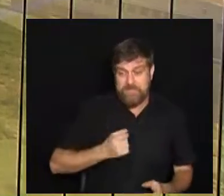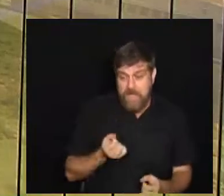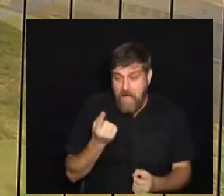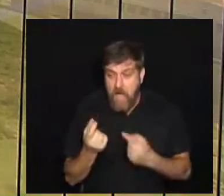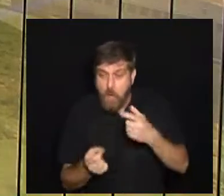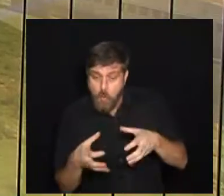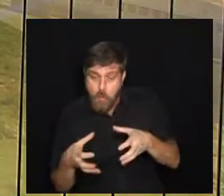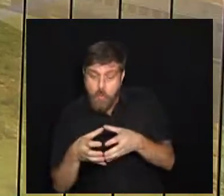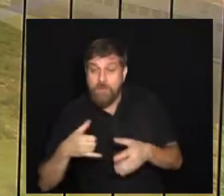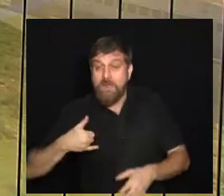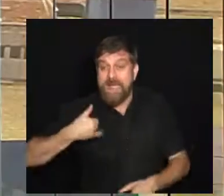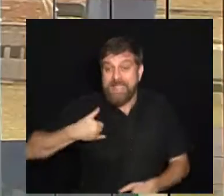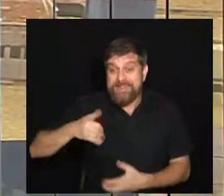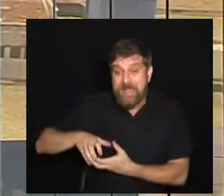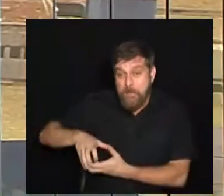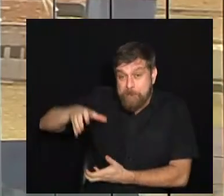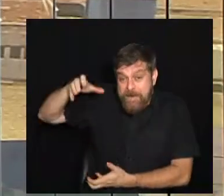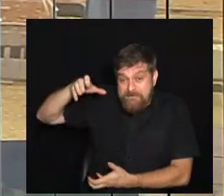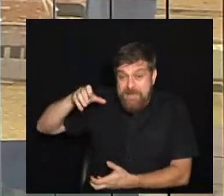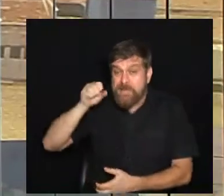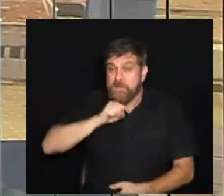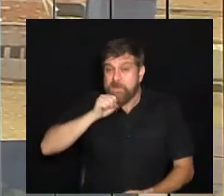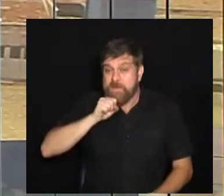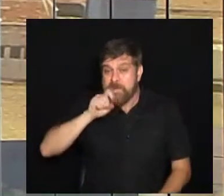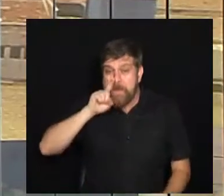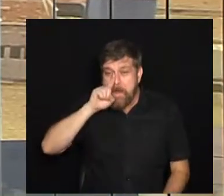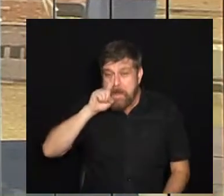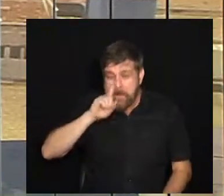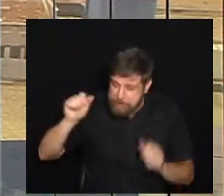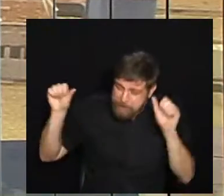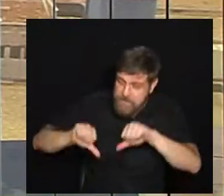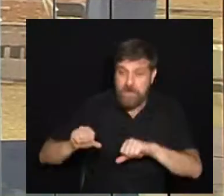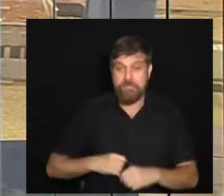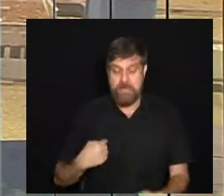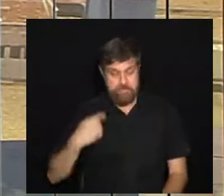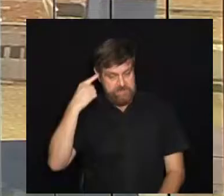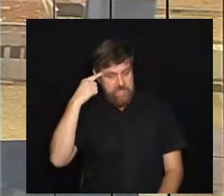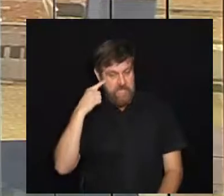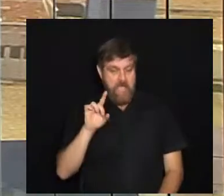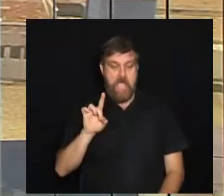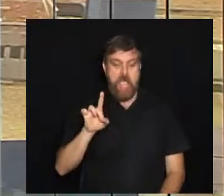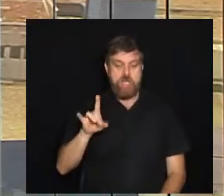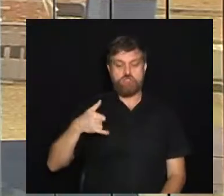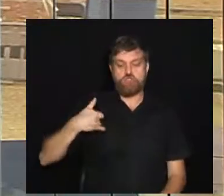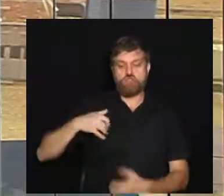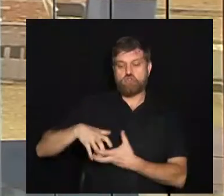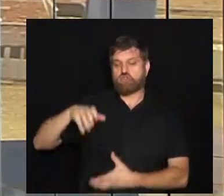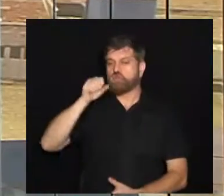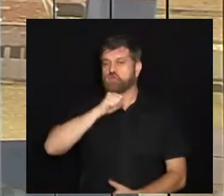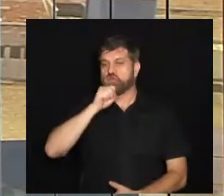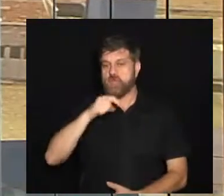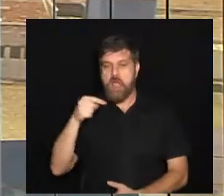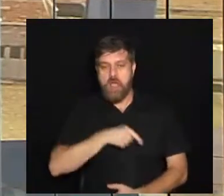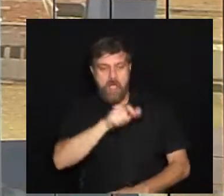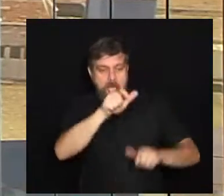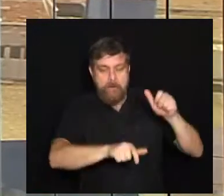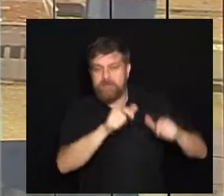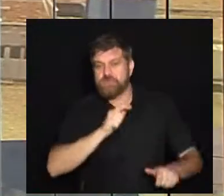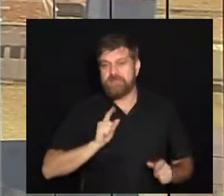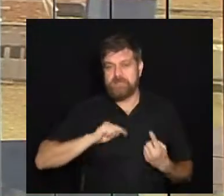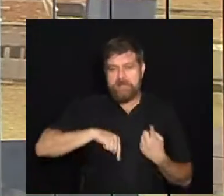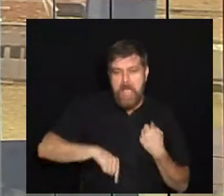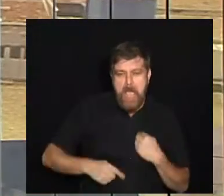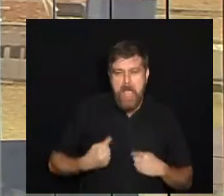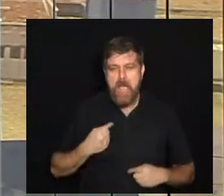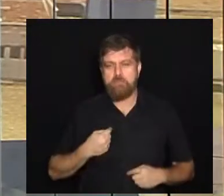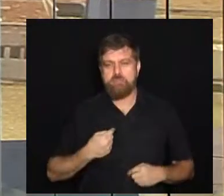tem casos em grupos etários que vão ser mais graves mas não adianta a gente acha que só os idosos vão ter que controlar entendeu só os imunossuprimidos ou só as